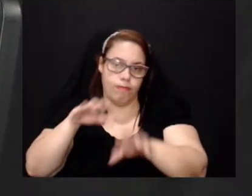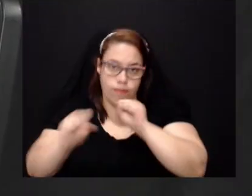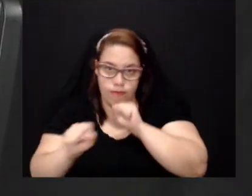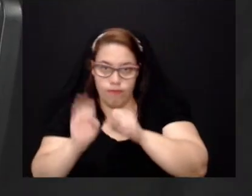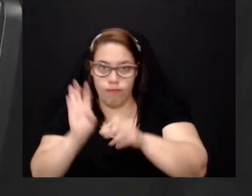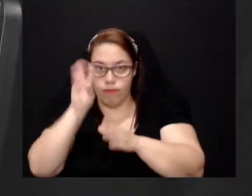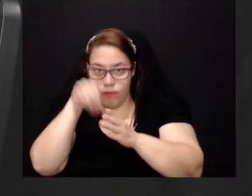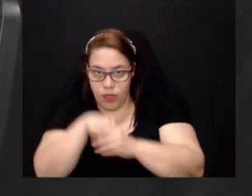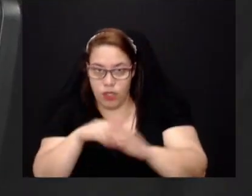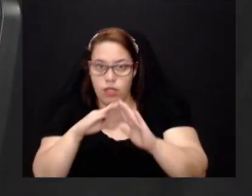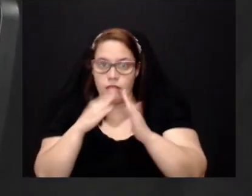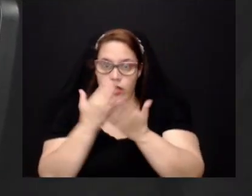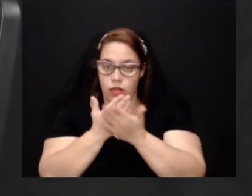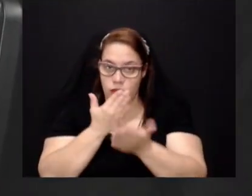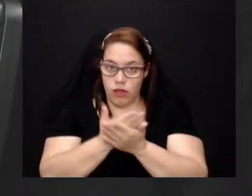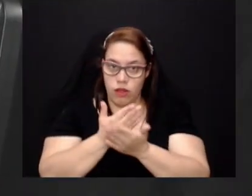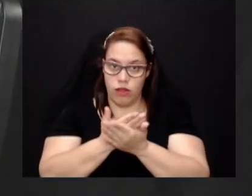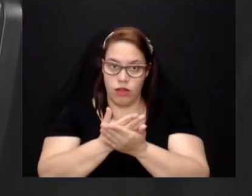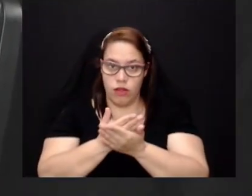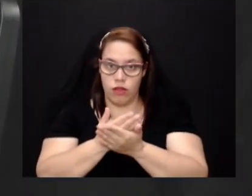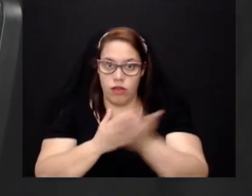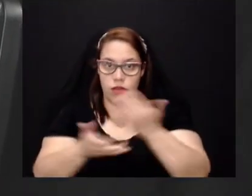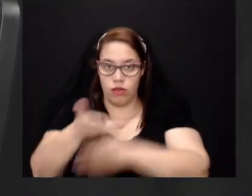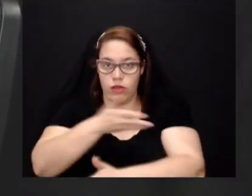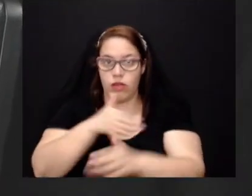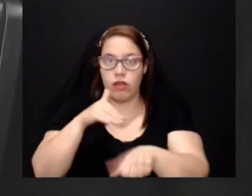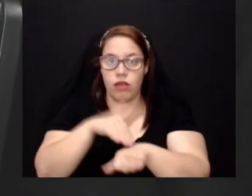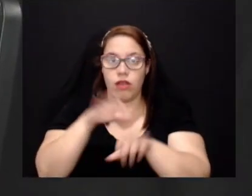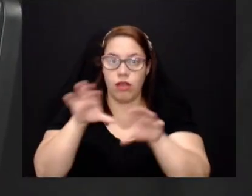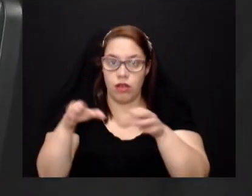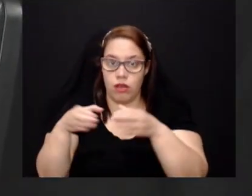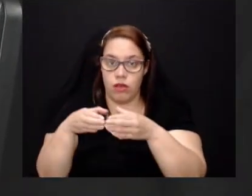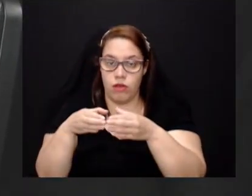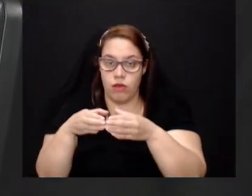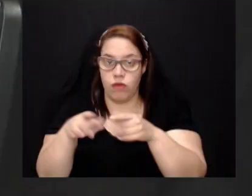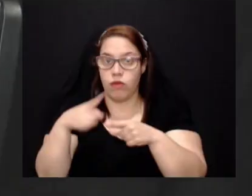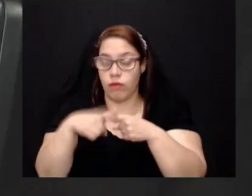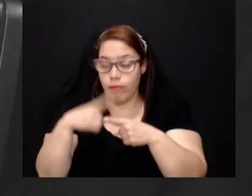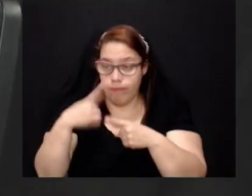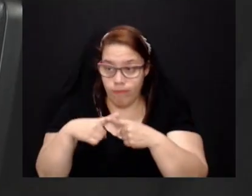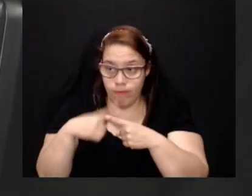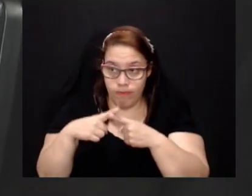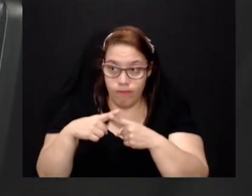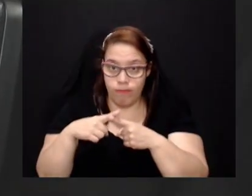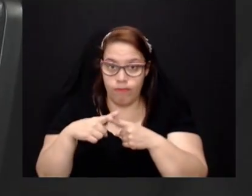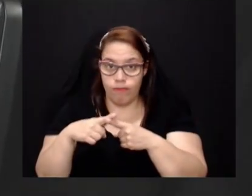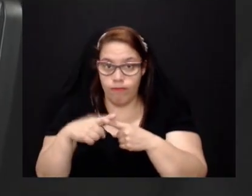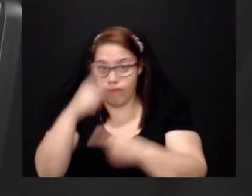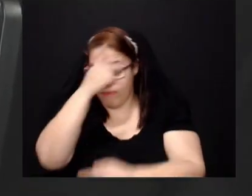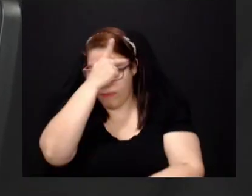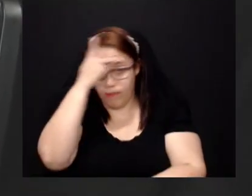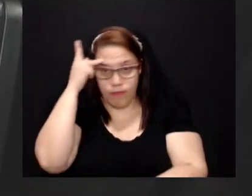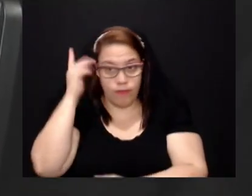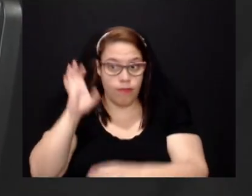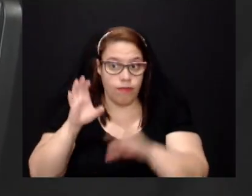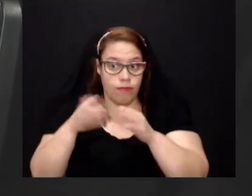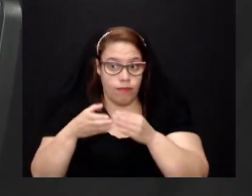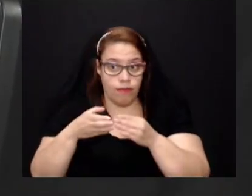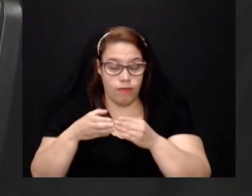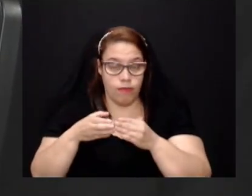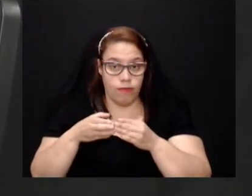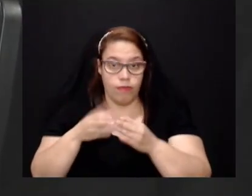das escolas, envolver mais a comunidade, porque muitas pessoas da comunidade, crianças